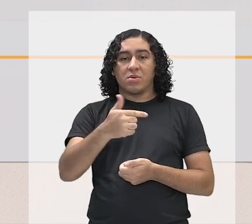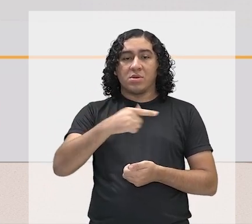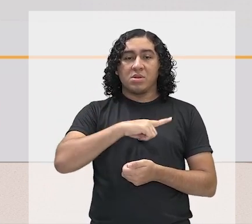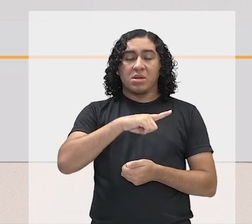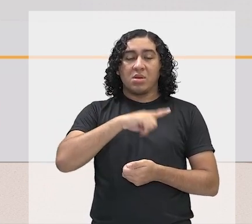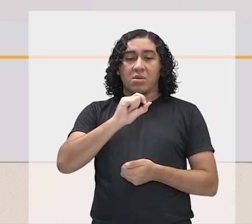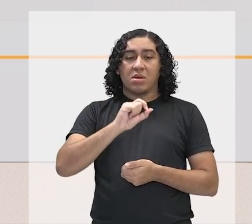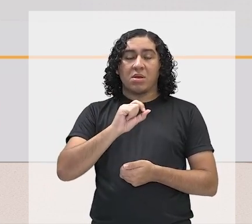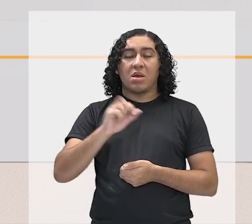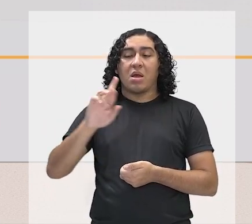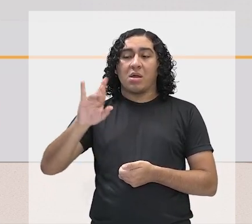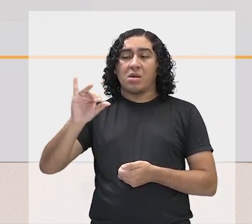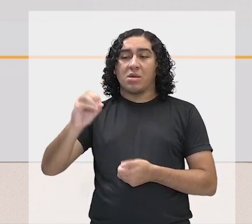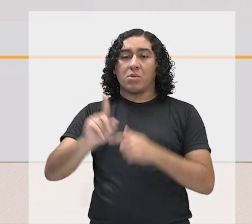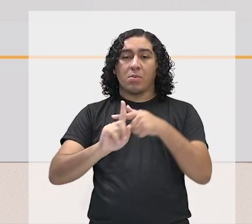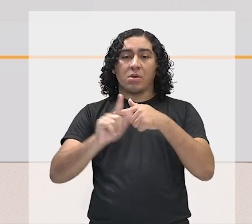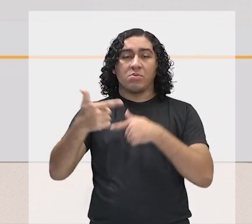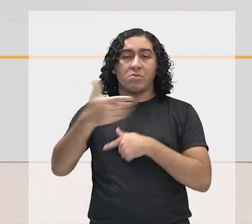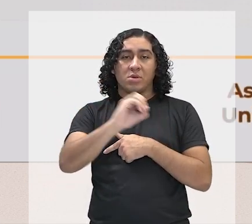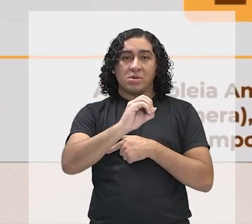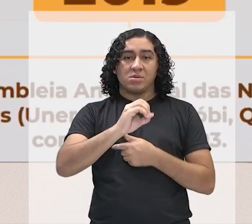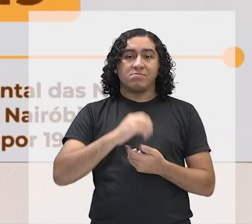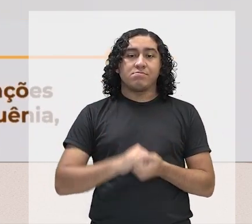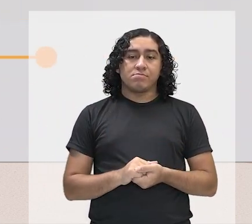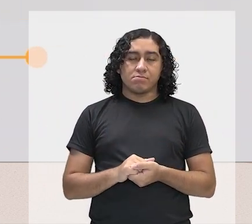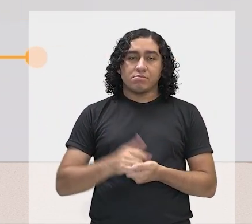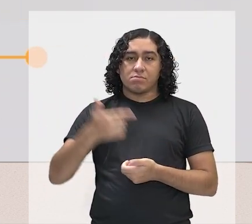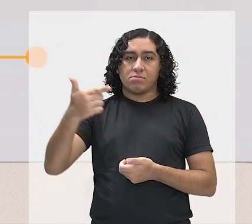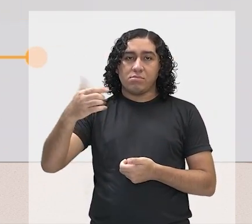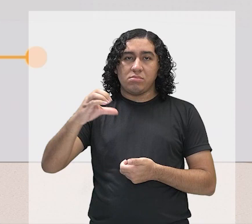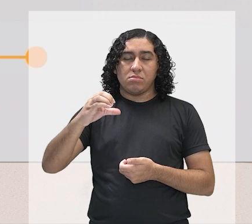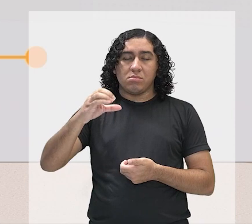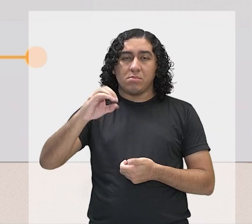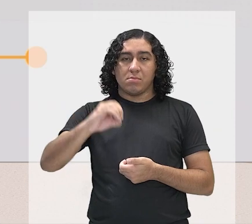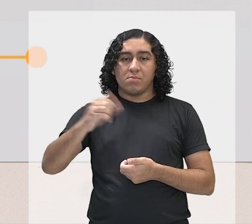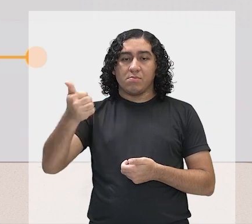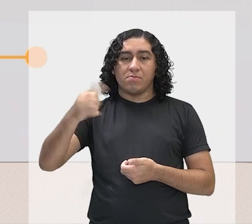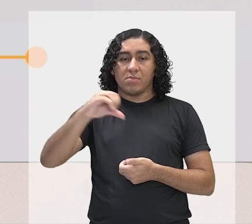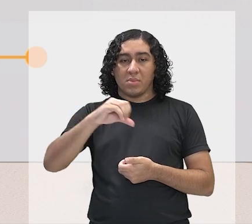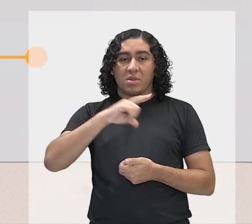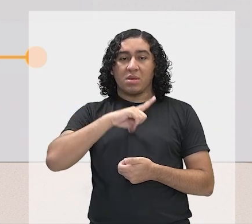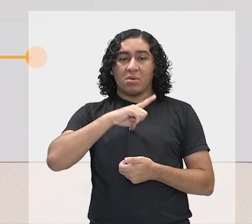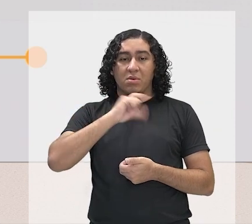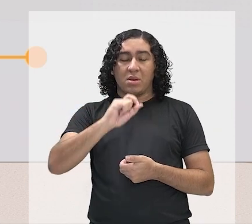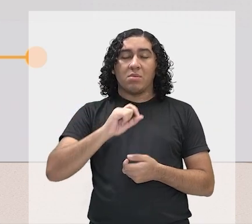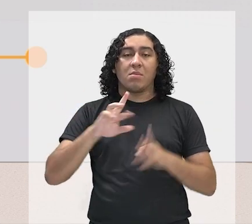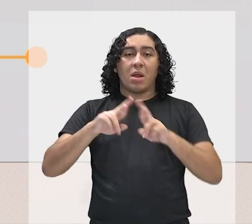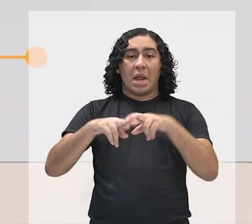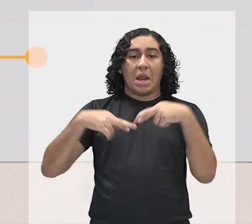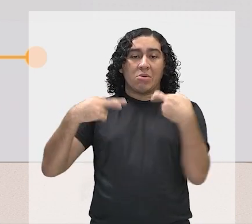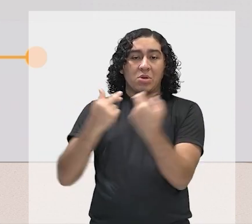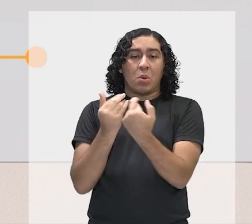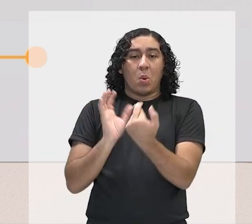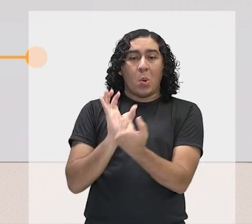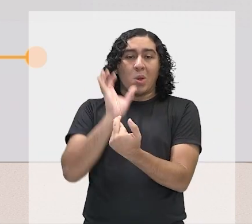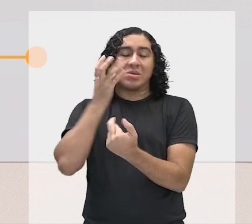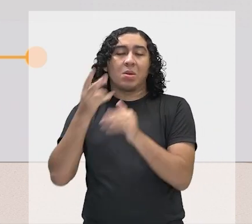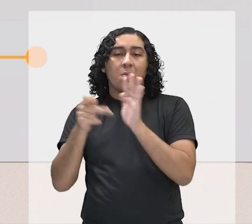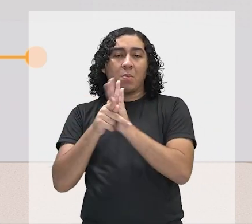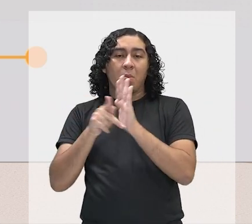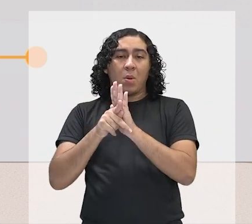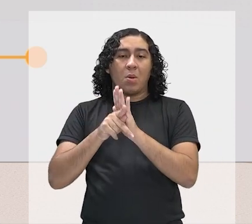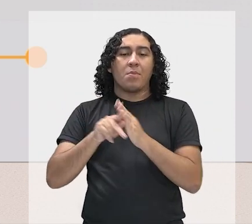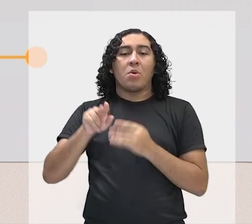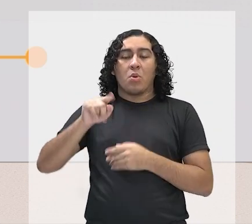a Rio +20. Em 2019, nós tivemos também ali uma assembleia importante que aconteceu em Nairobi, no Quênia, ali para